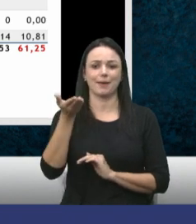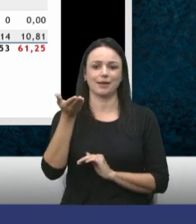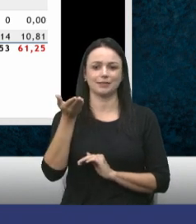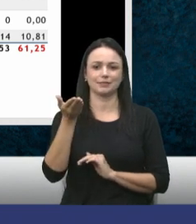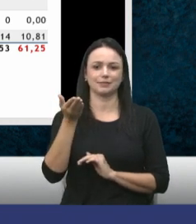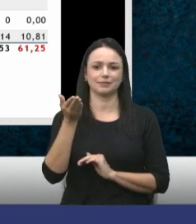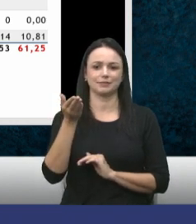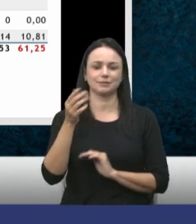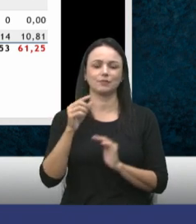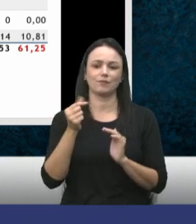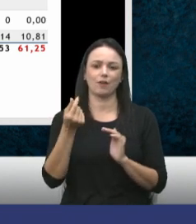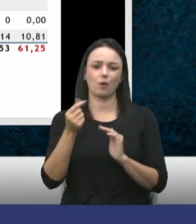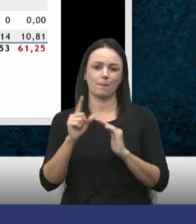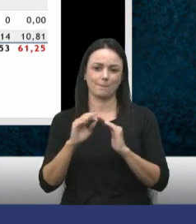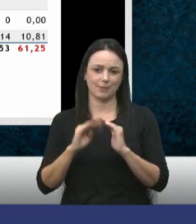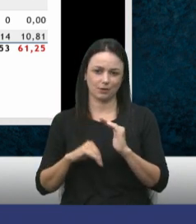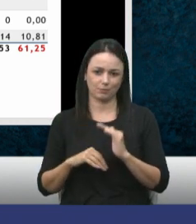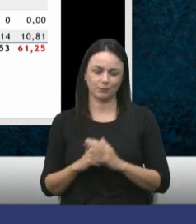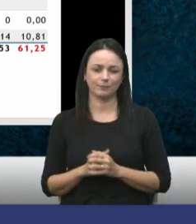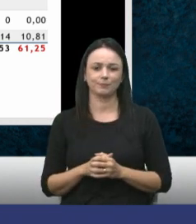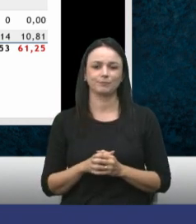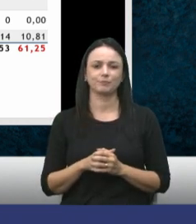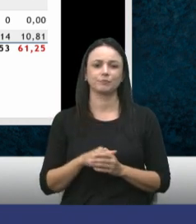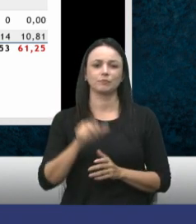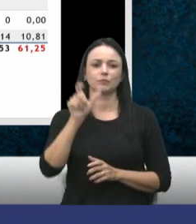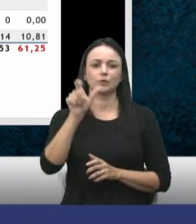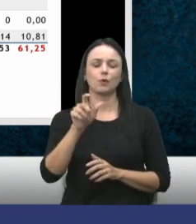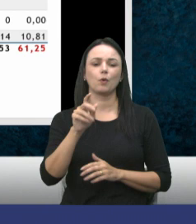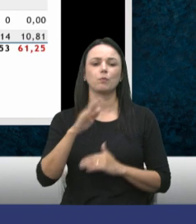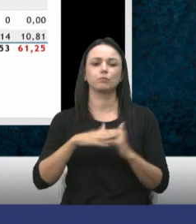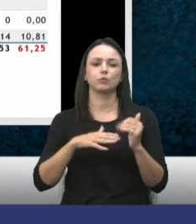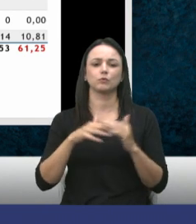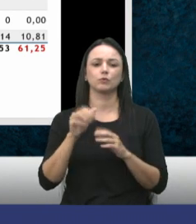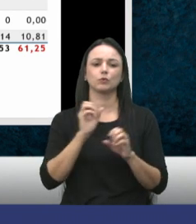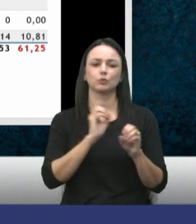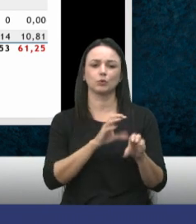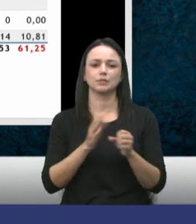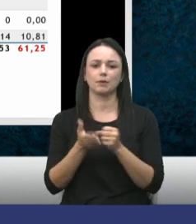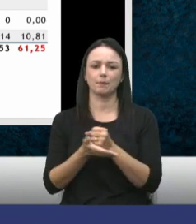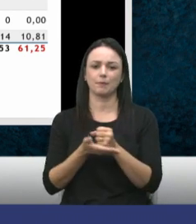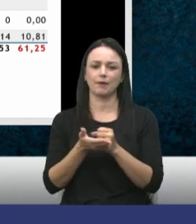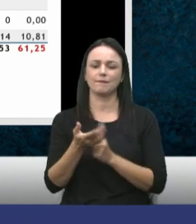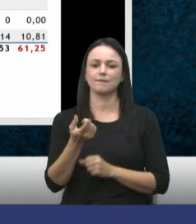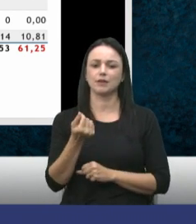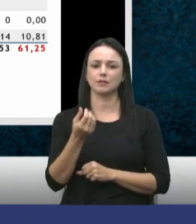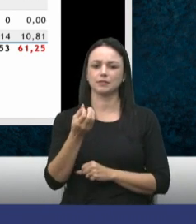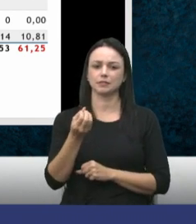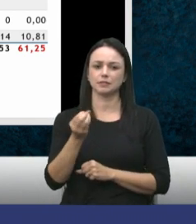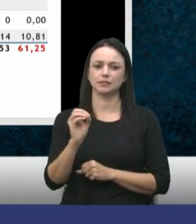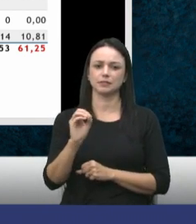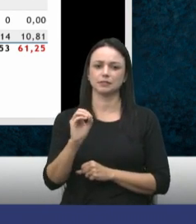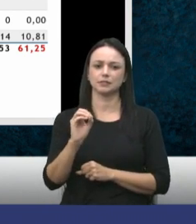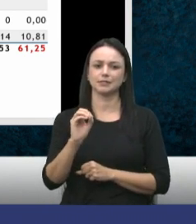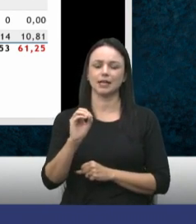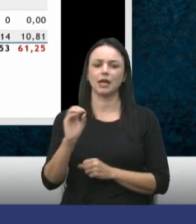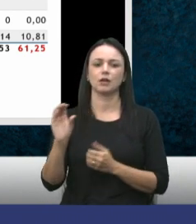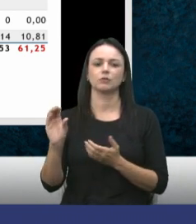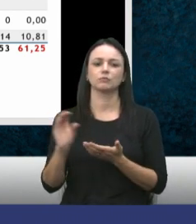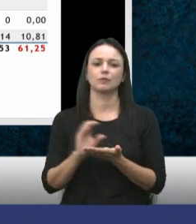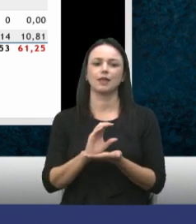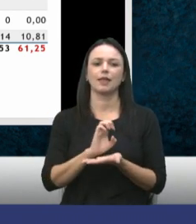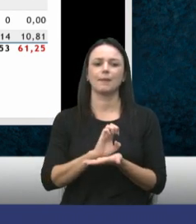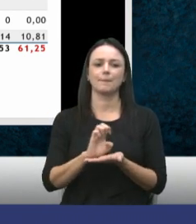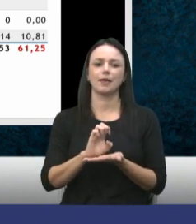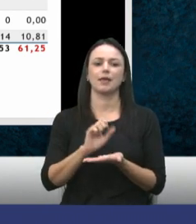70%. E nos profissionais da educação básica, nós temos o valor zero de empenho, de liquidação